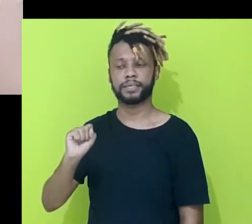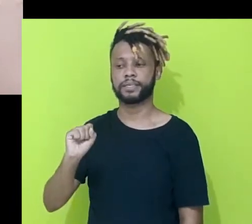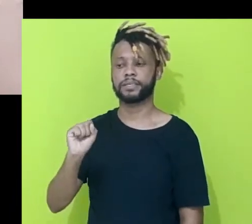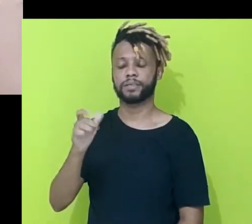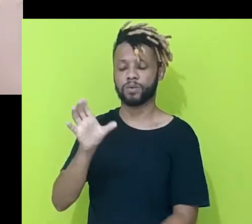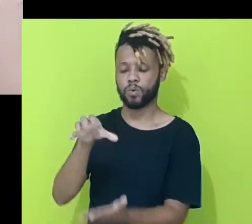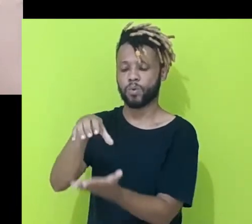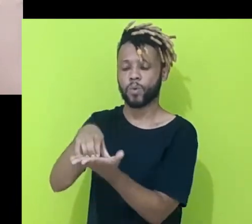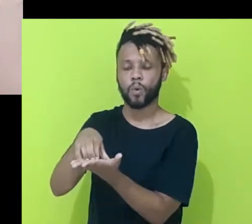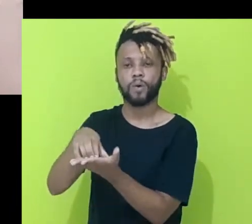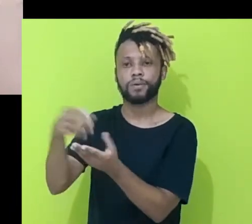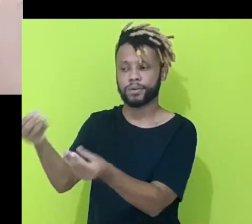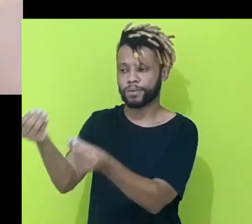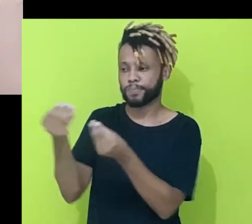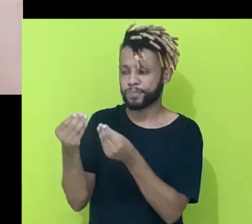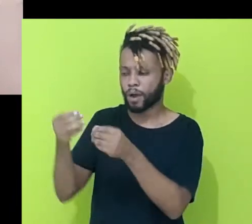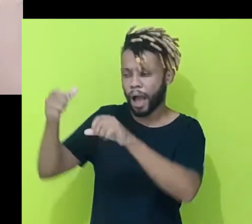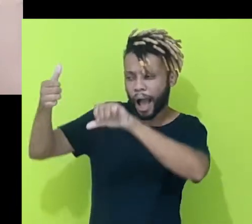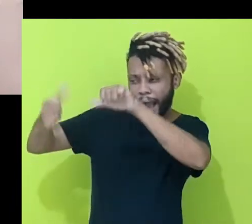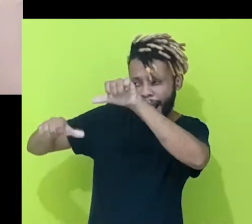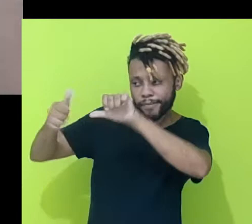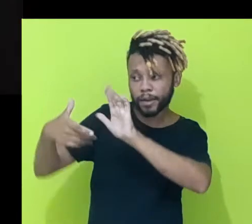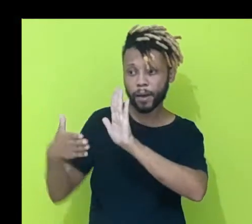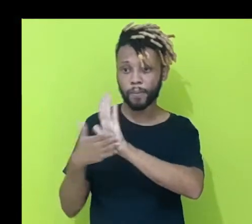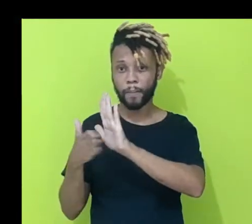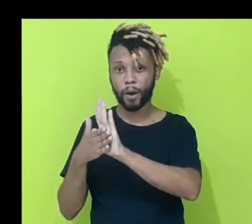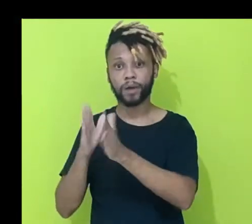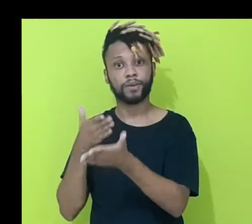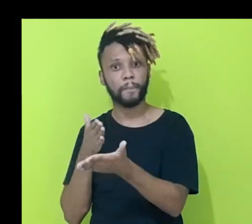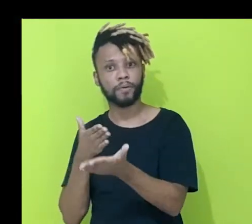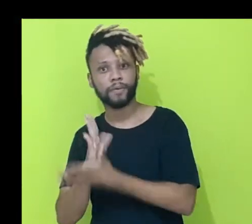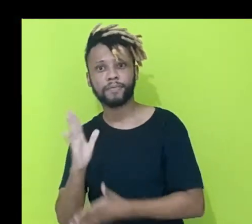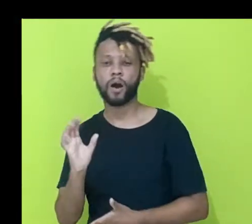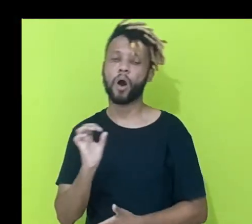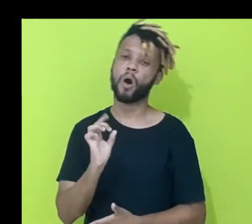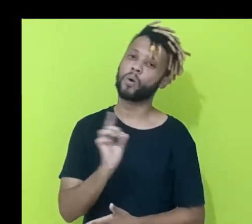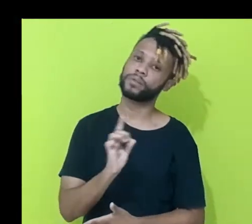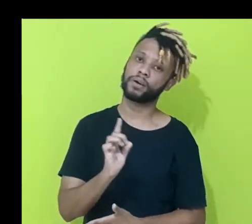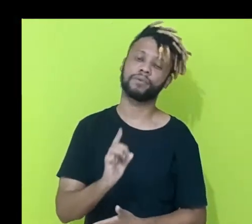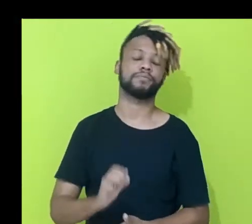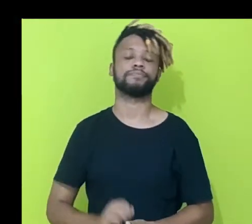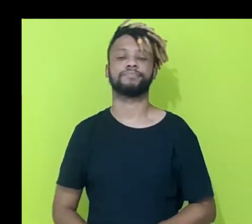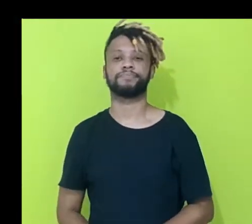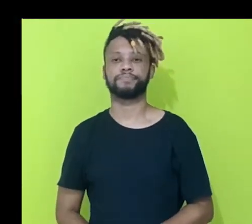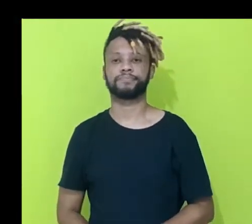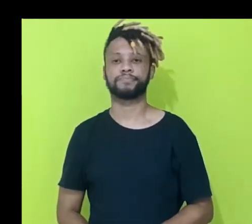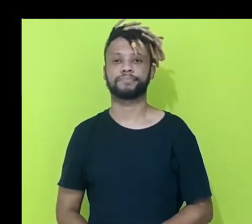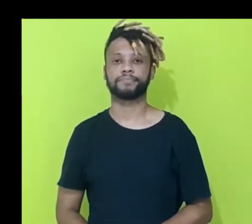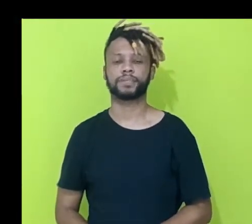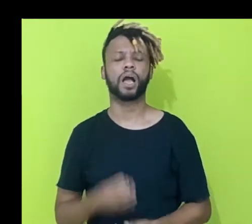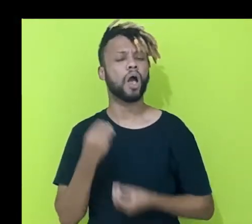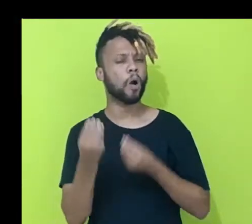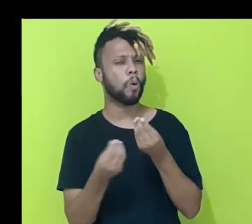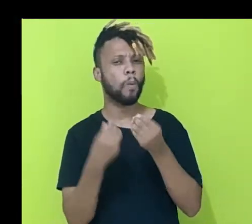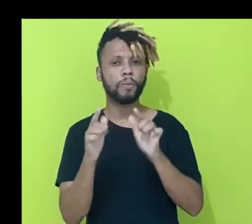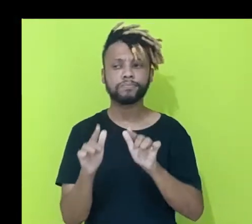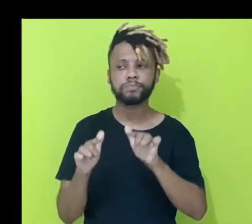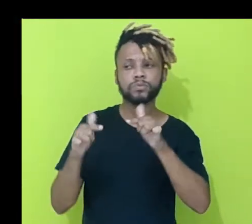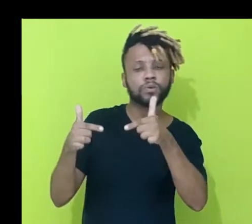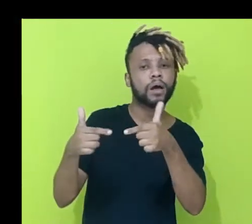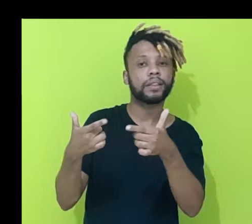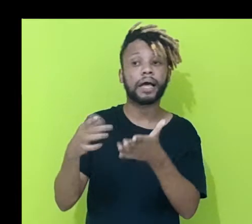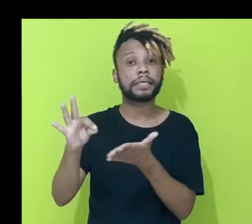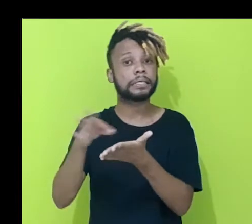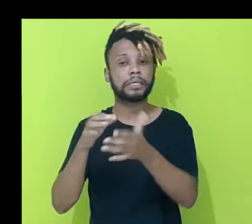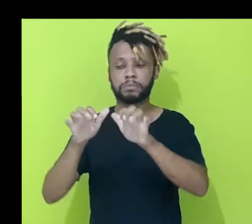são analisadas as propostas e aprovadas ou não. E como funcionam as inscrições no